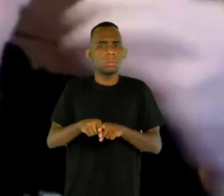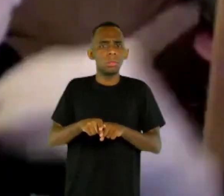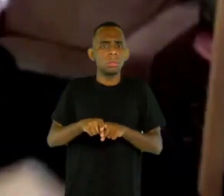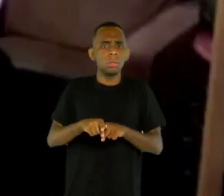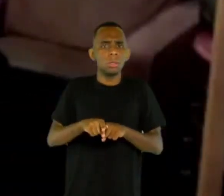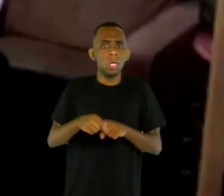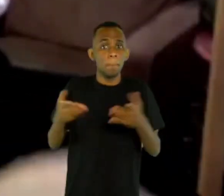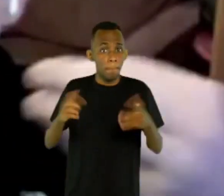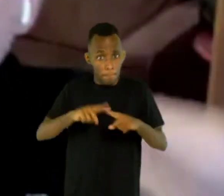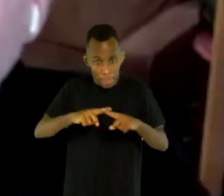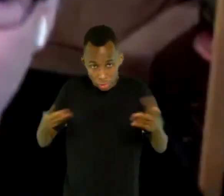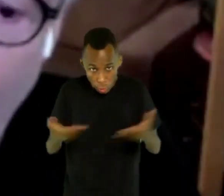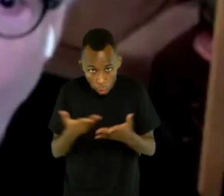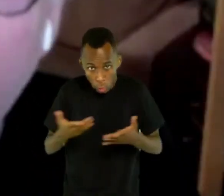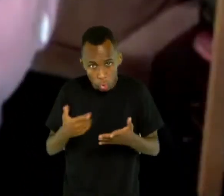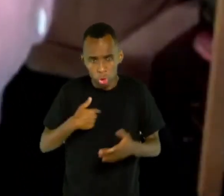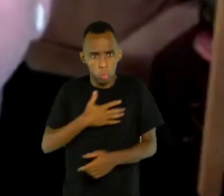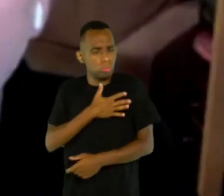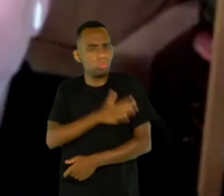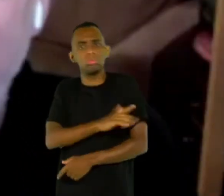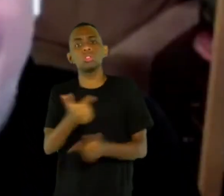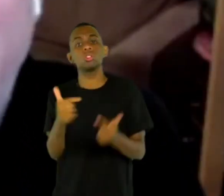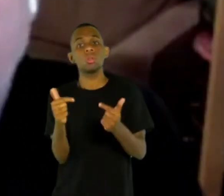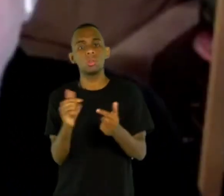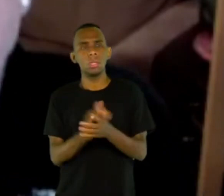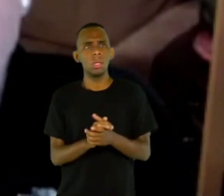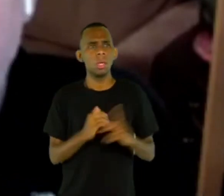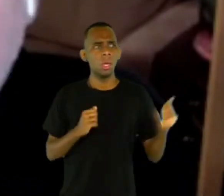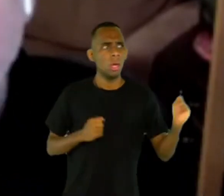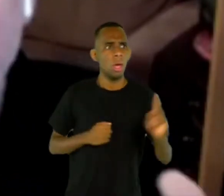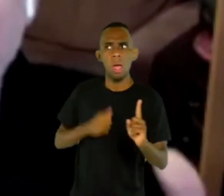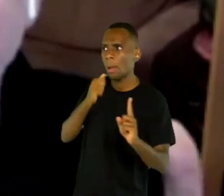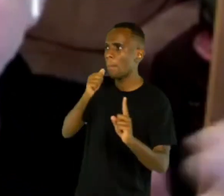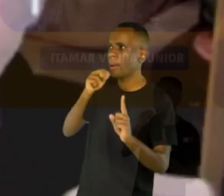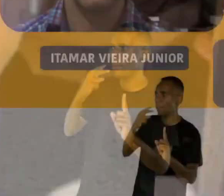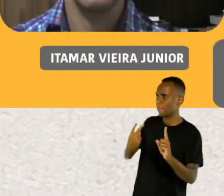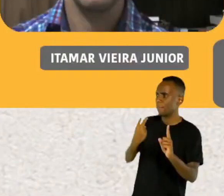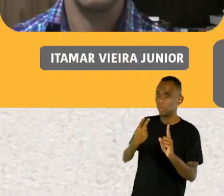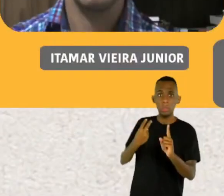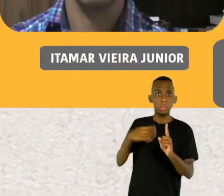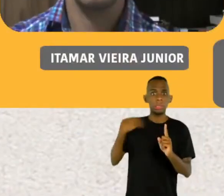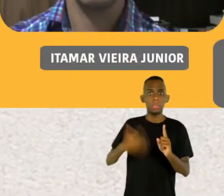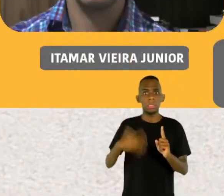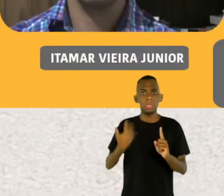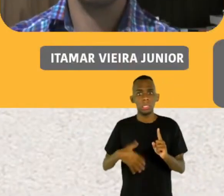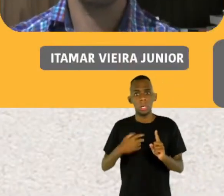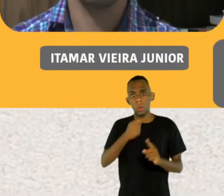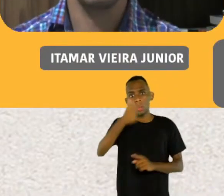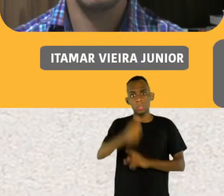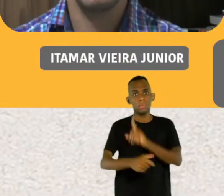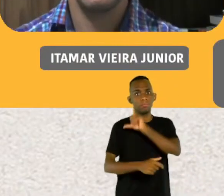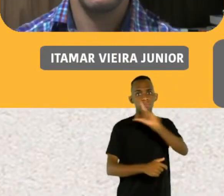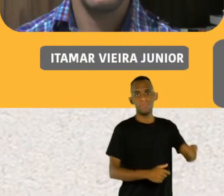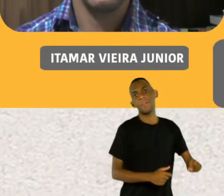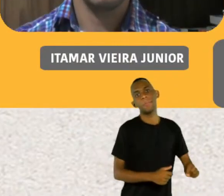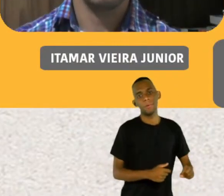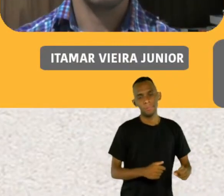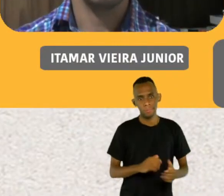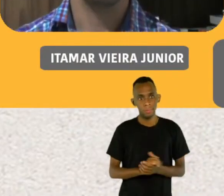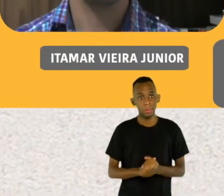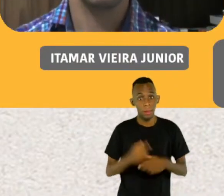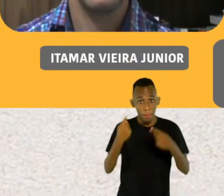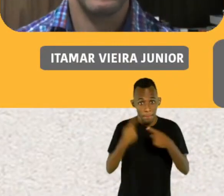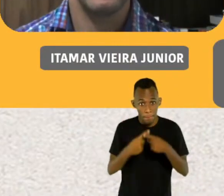isso. Ela voltou e foi embora. Ela ficou apavorada, porque eu estava querendo